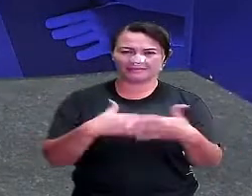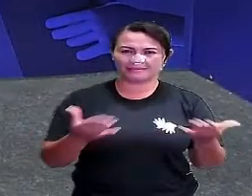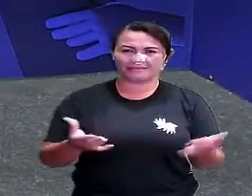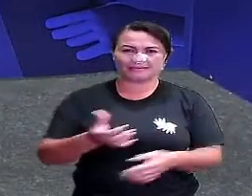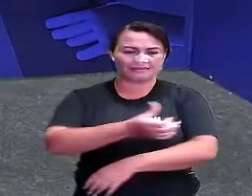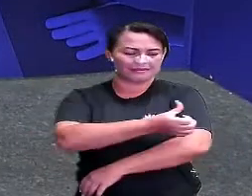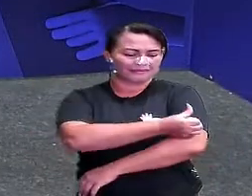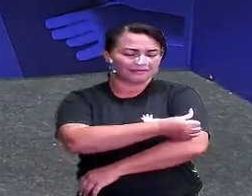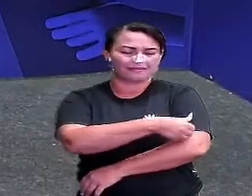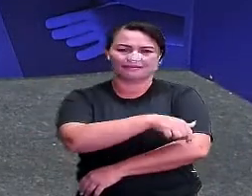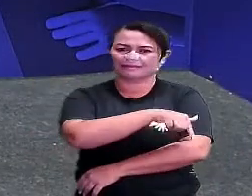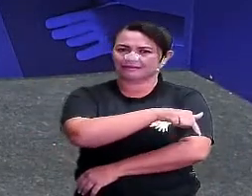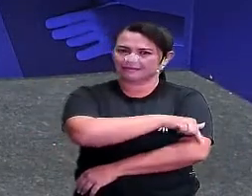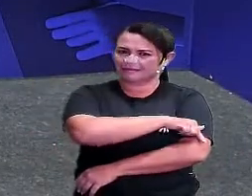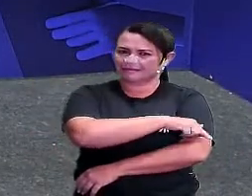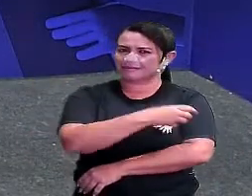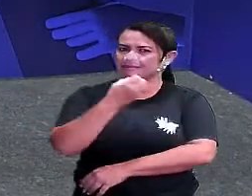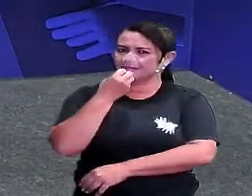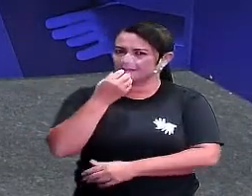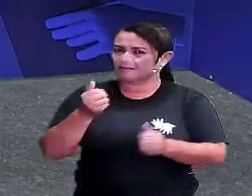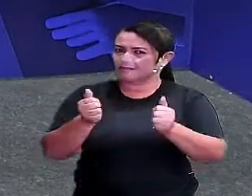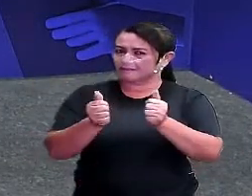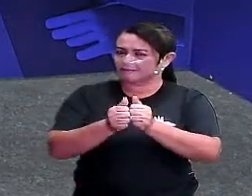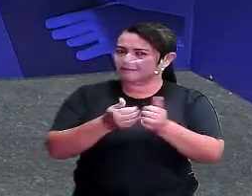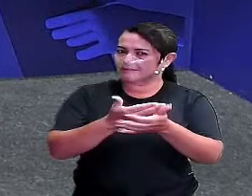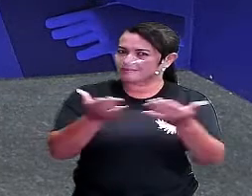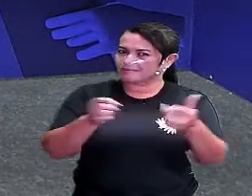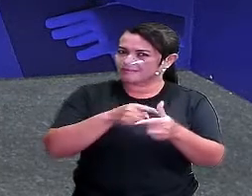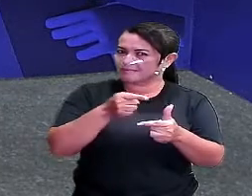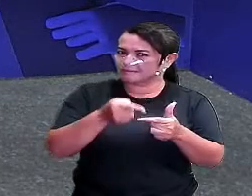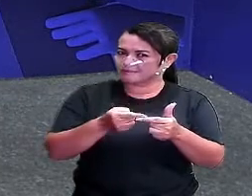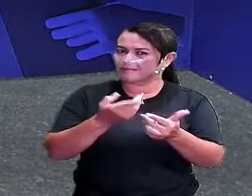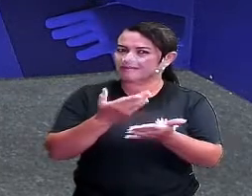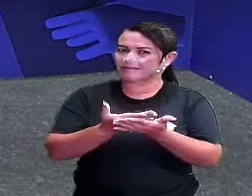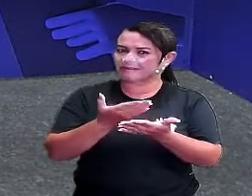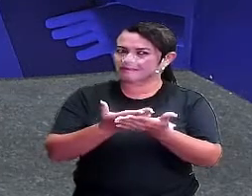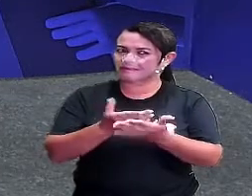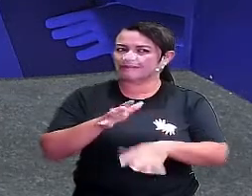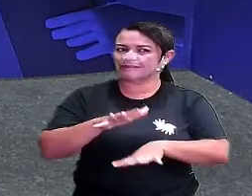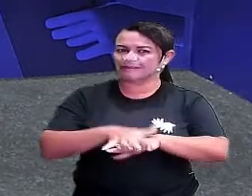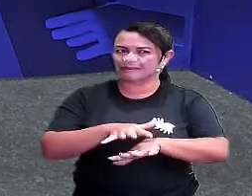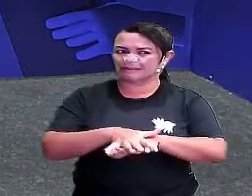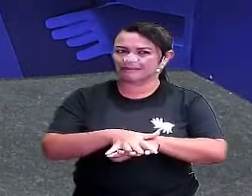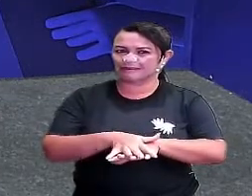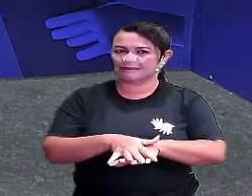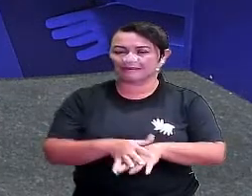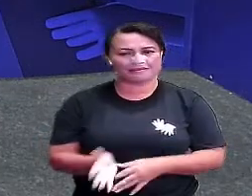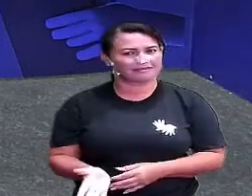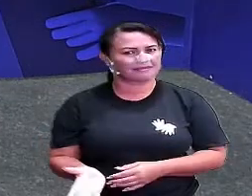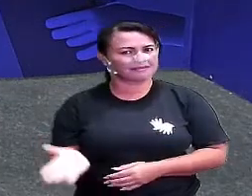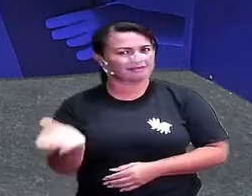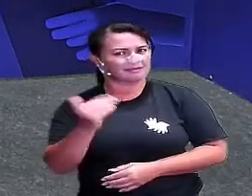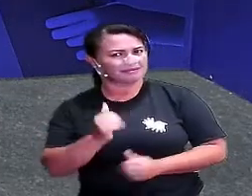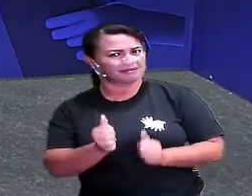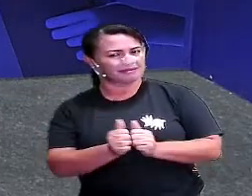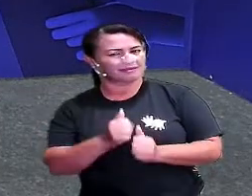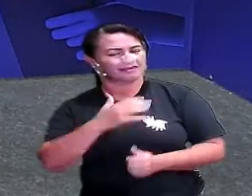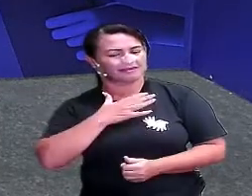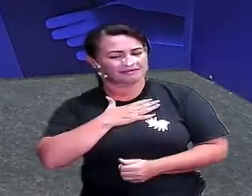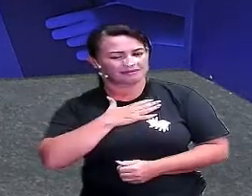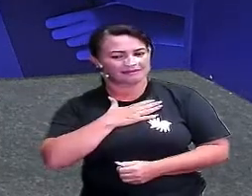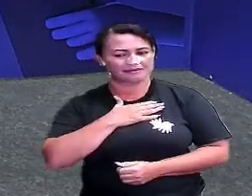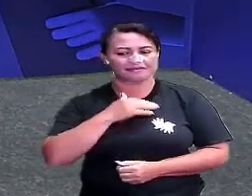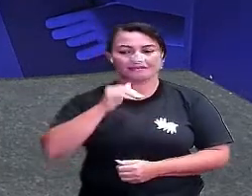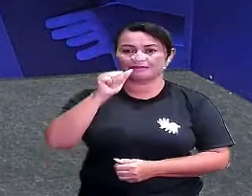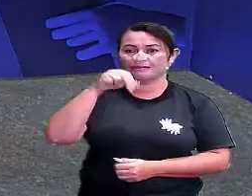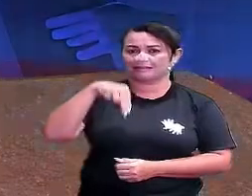sexto e sétimo ano. Que bom estar aqui de novo com vocês para mais uma aula de matemática. Então, vem comigo,